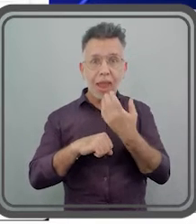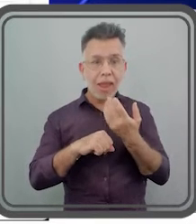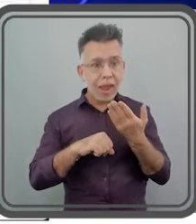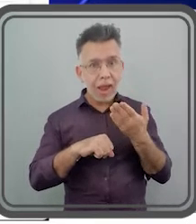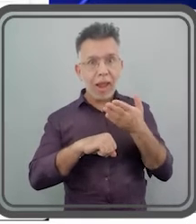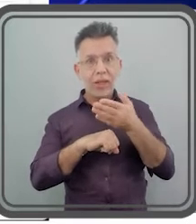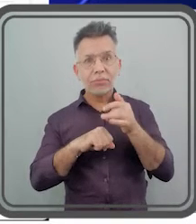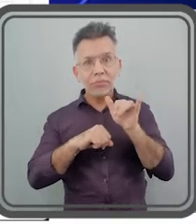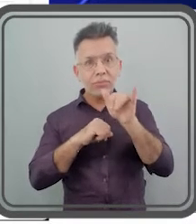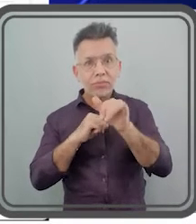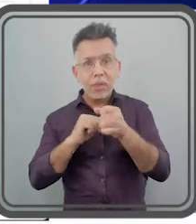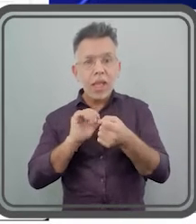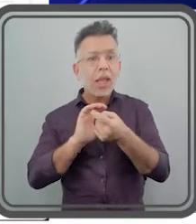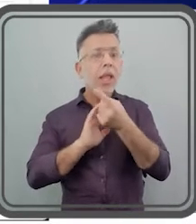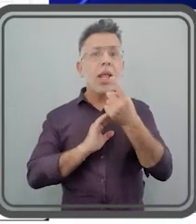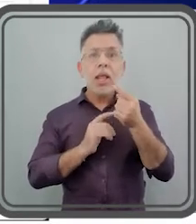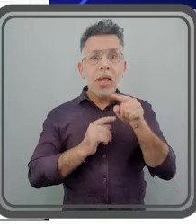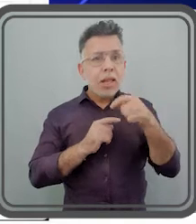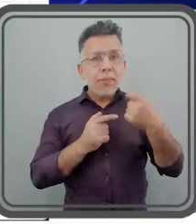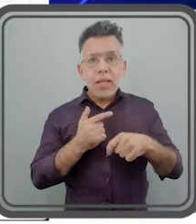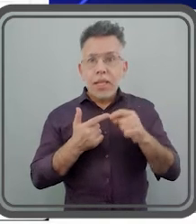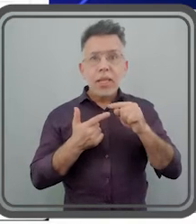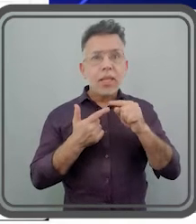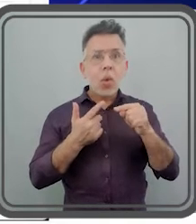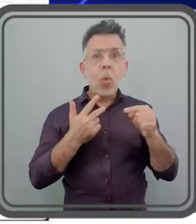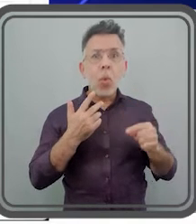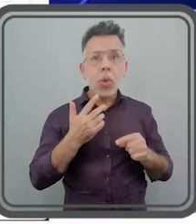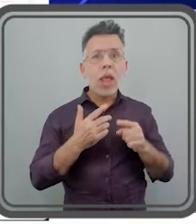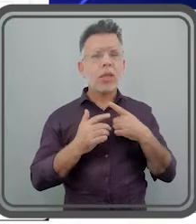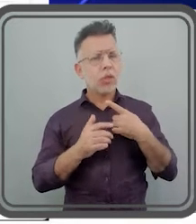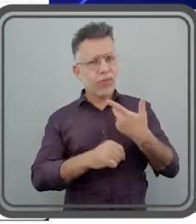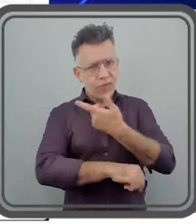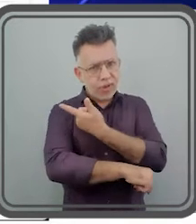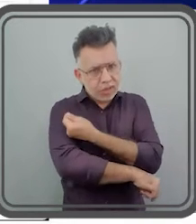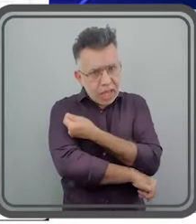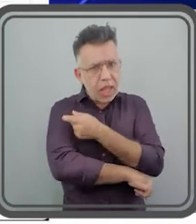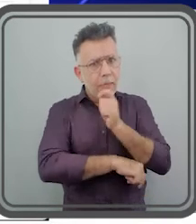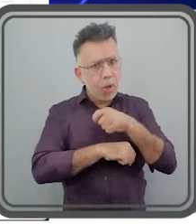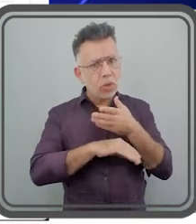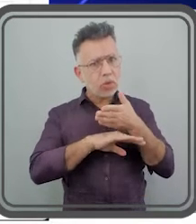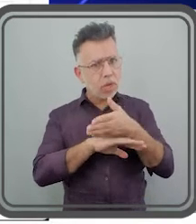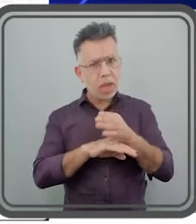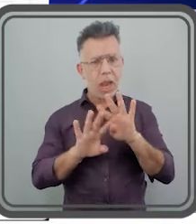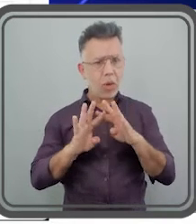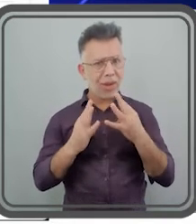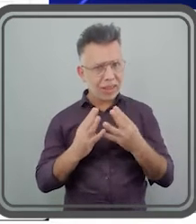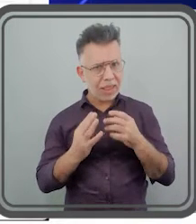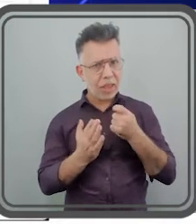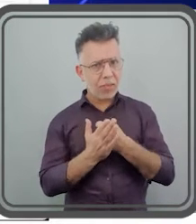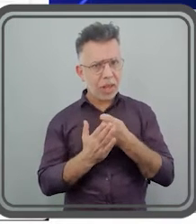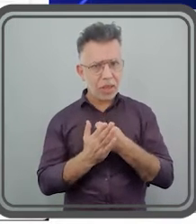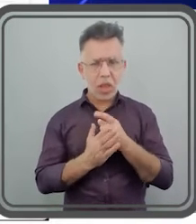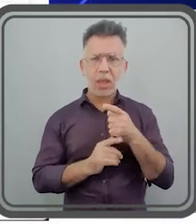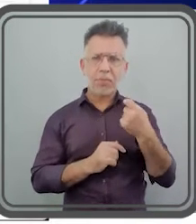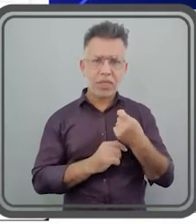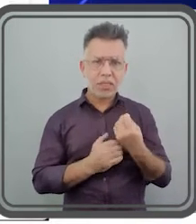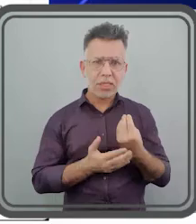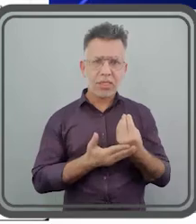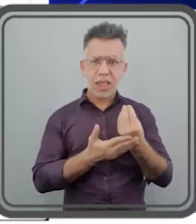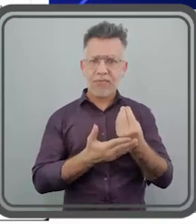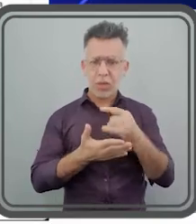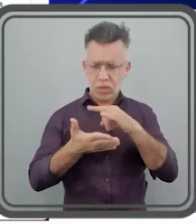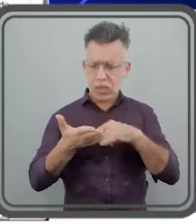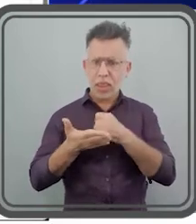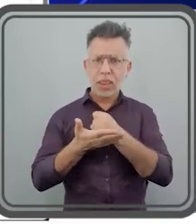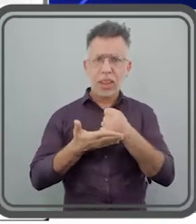quer ir e que tipo de coisa né eu preciso eu já tive a vacina eu posso ir ou não a quarentena é obrigatória não é preciso levar o